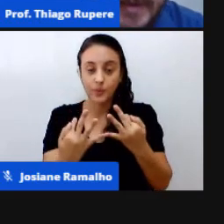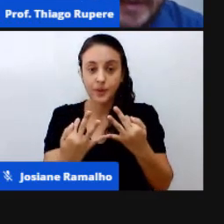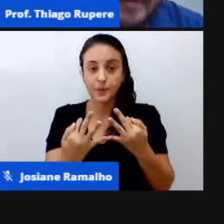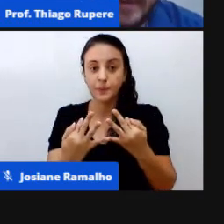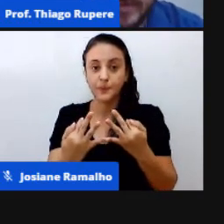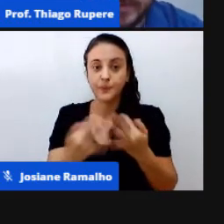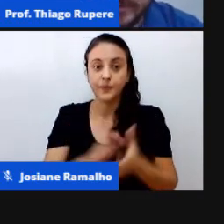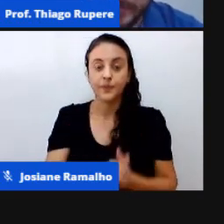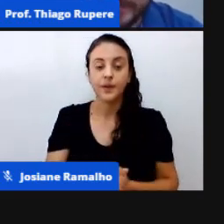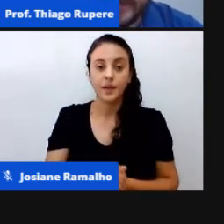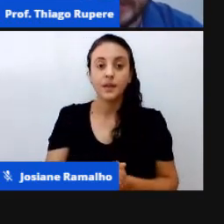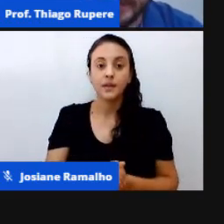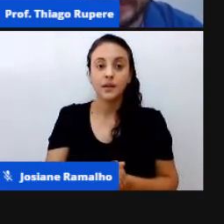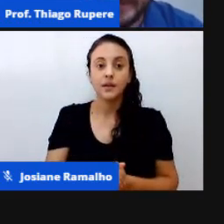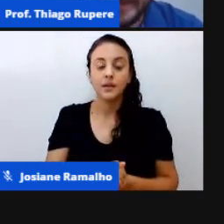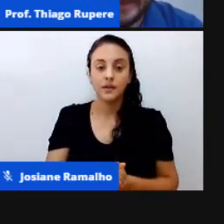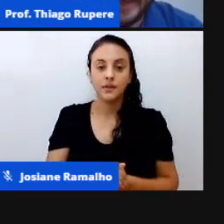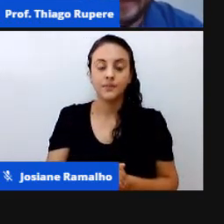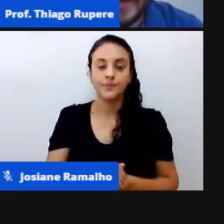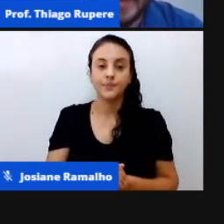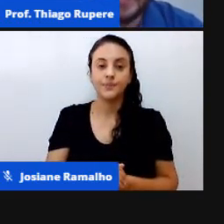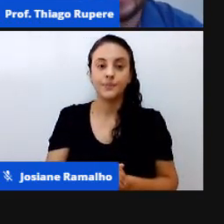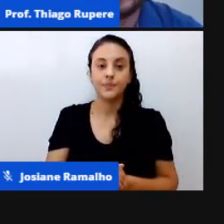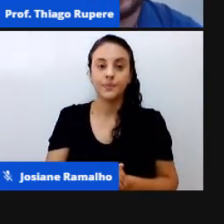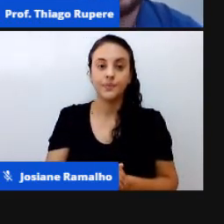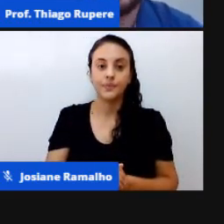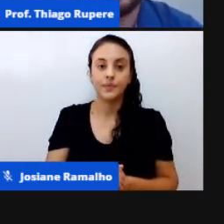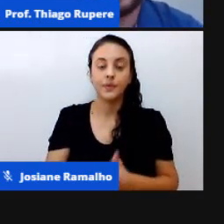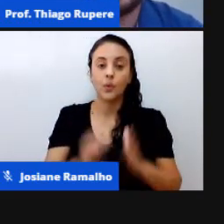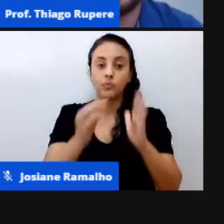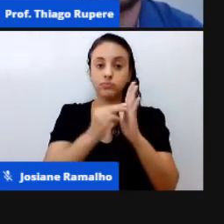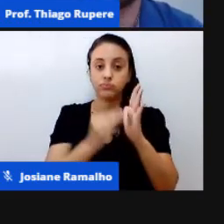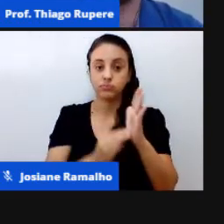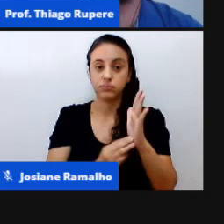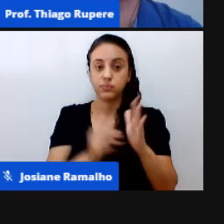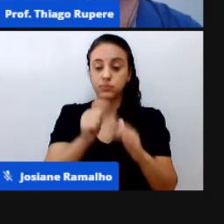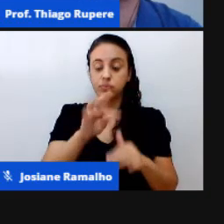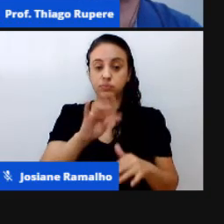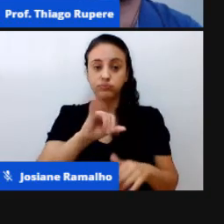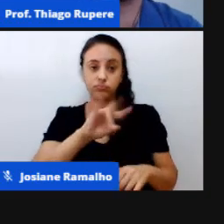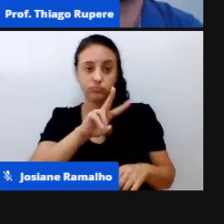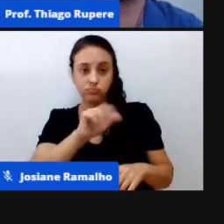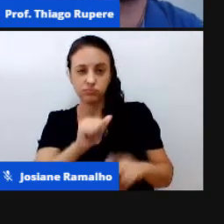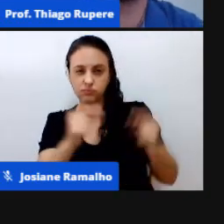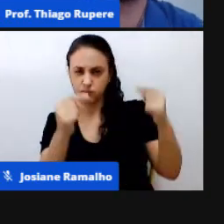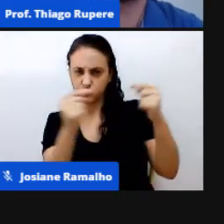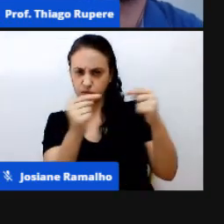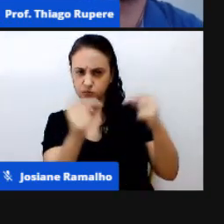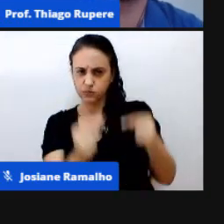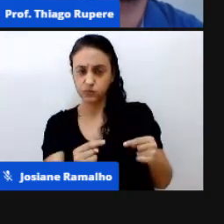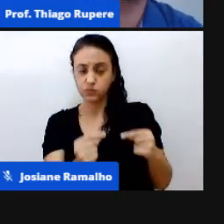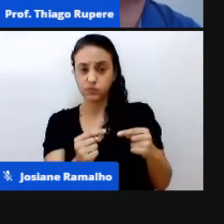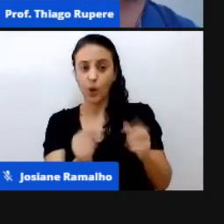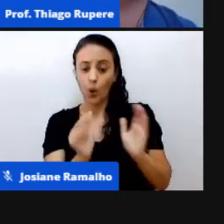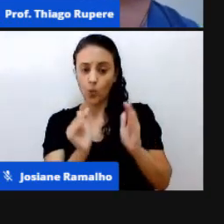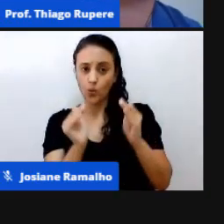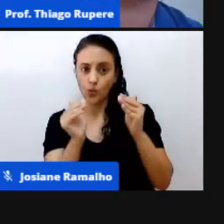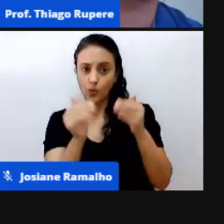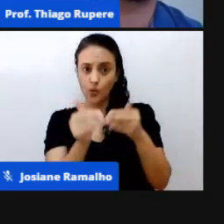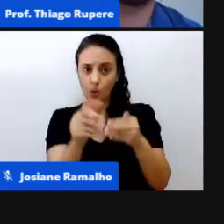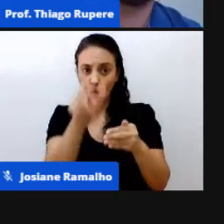são extremamente pertinentes, né? E ali, como a gente pode ver, é o foco no aprendiz. Não